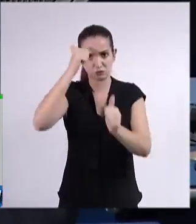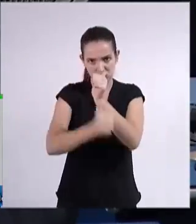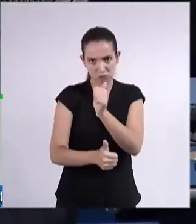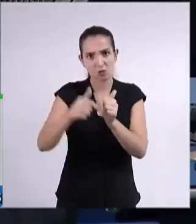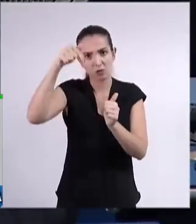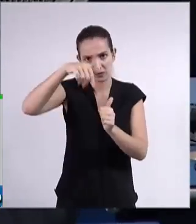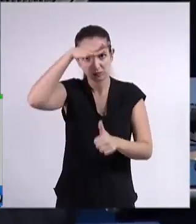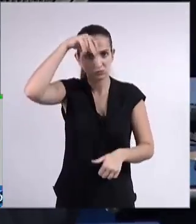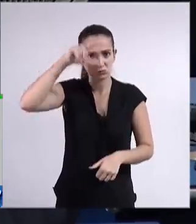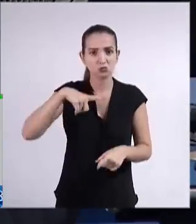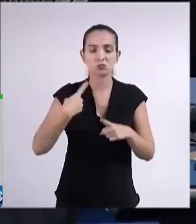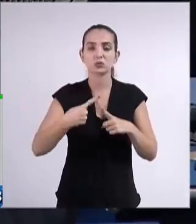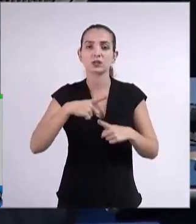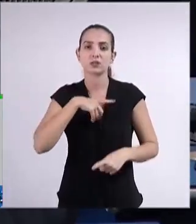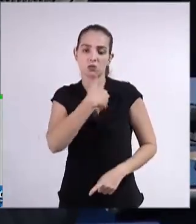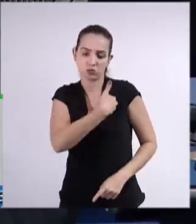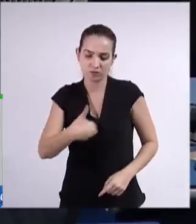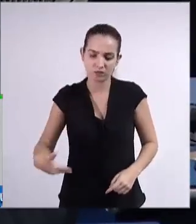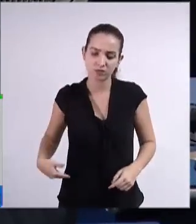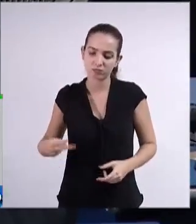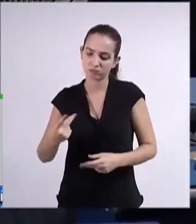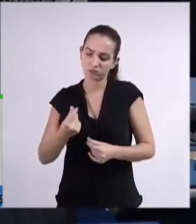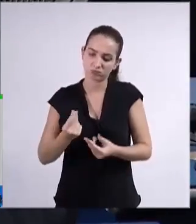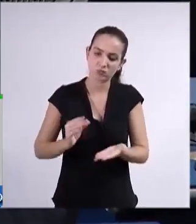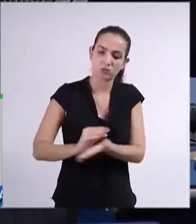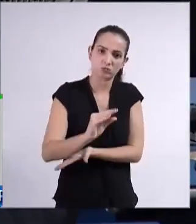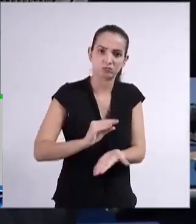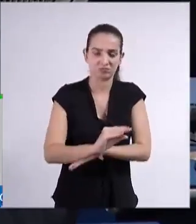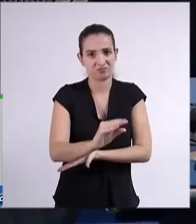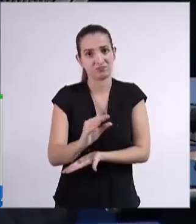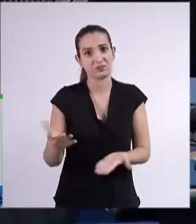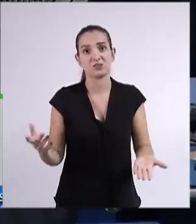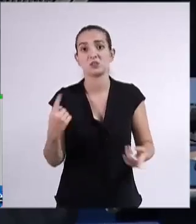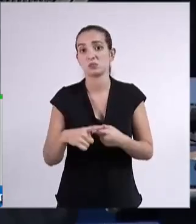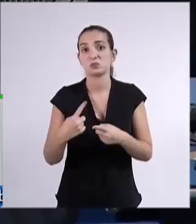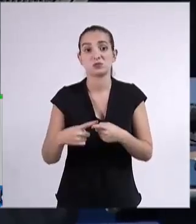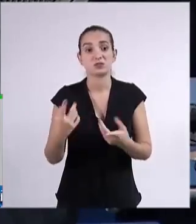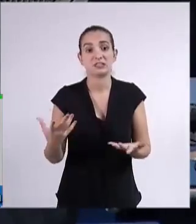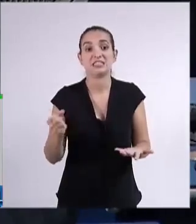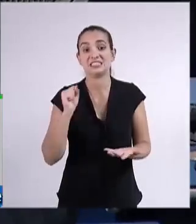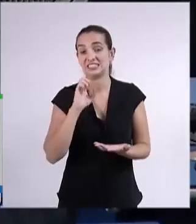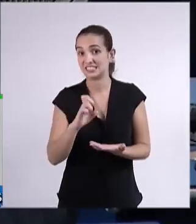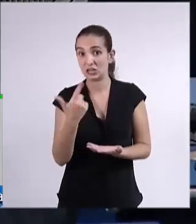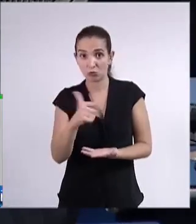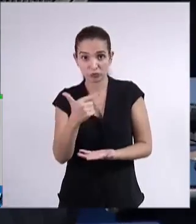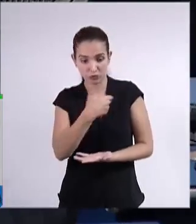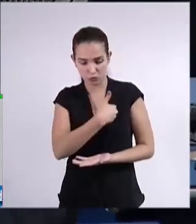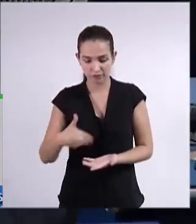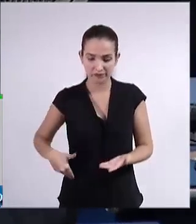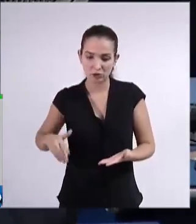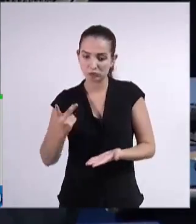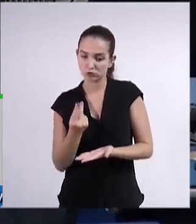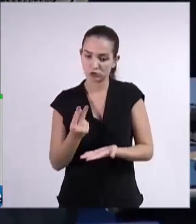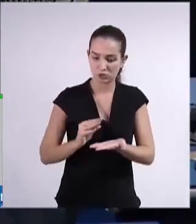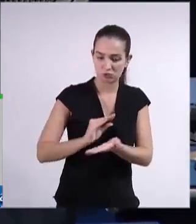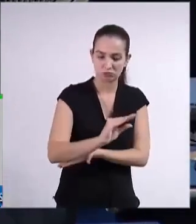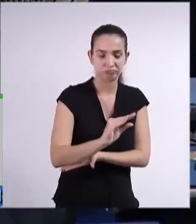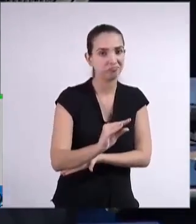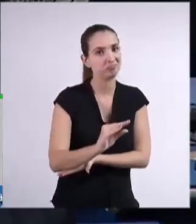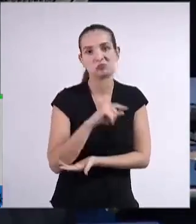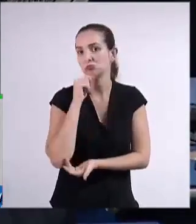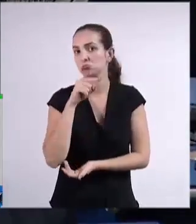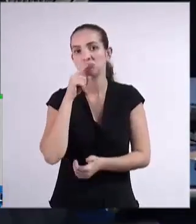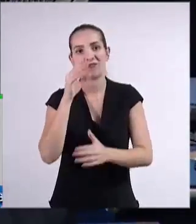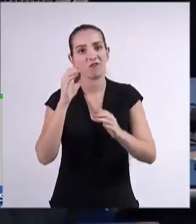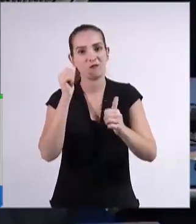Fundesporte. Caso isso não acontecesse, infelizmente, nós não teríamos nem condições de ter clubes, porque o investimento que é feito pelo